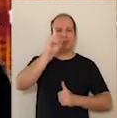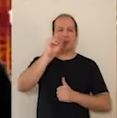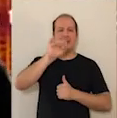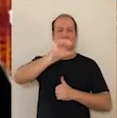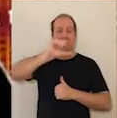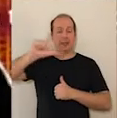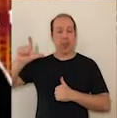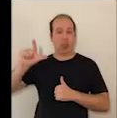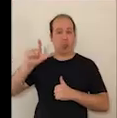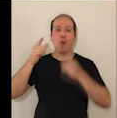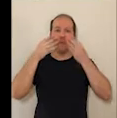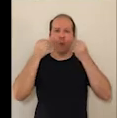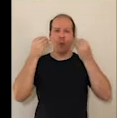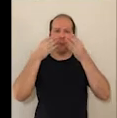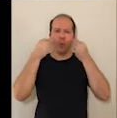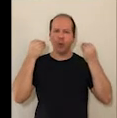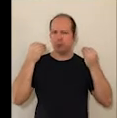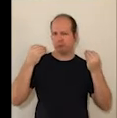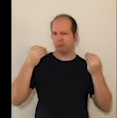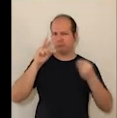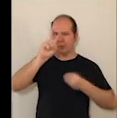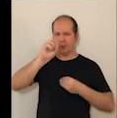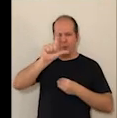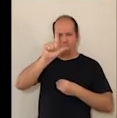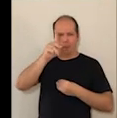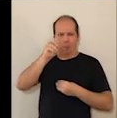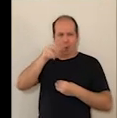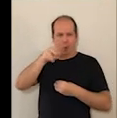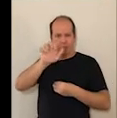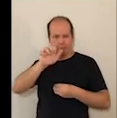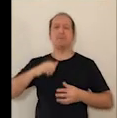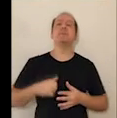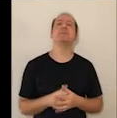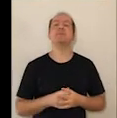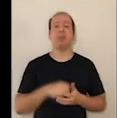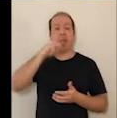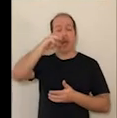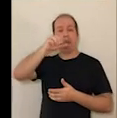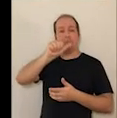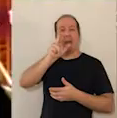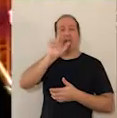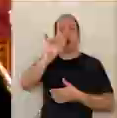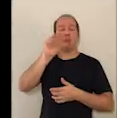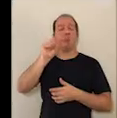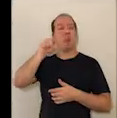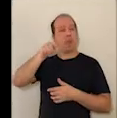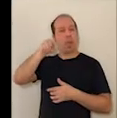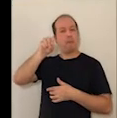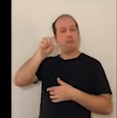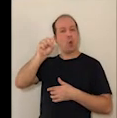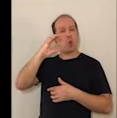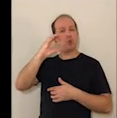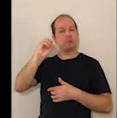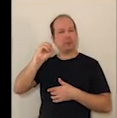Daniel Alvim, como Volpone, um nobre, ou a raposa. Maurício de Barros, como